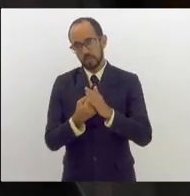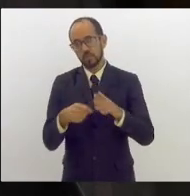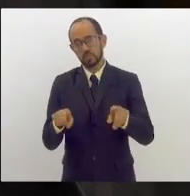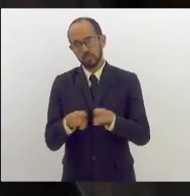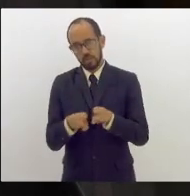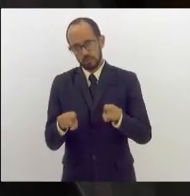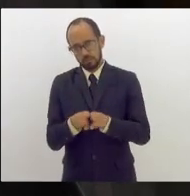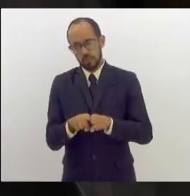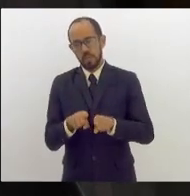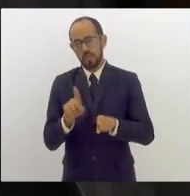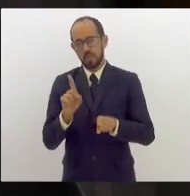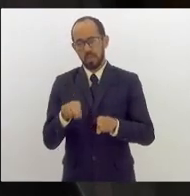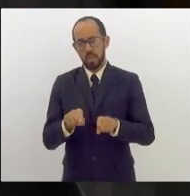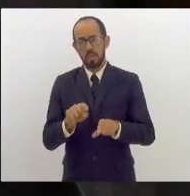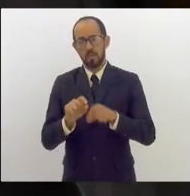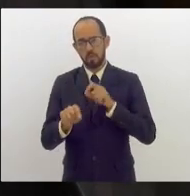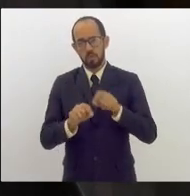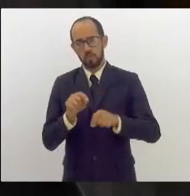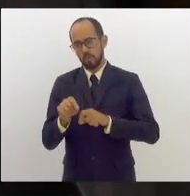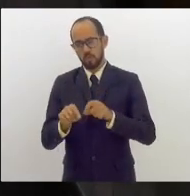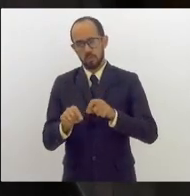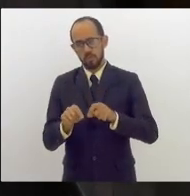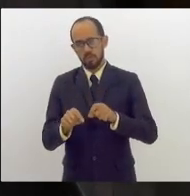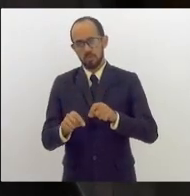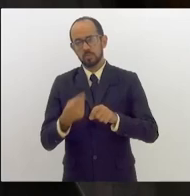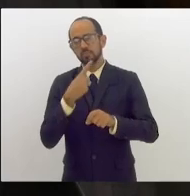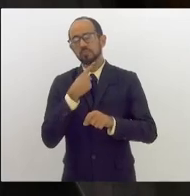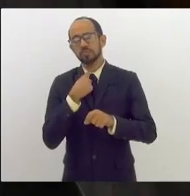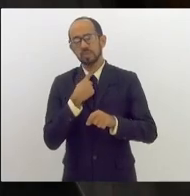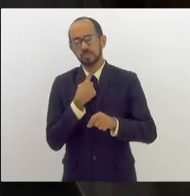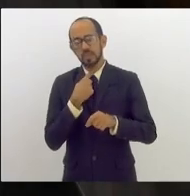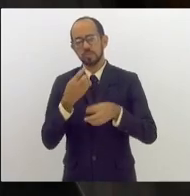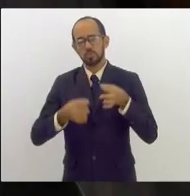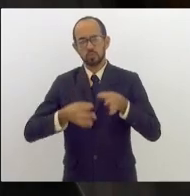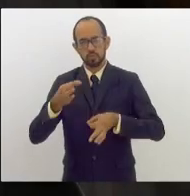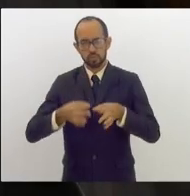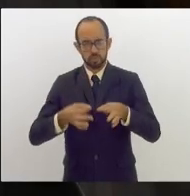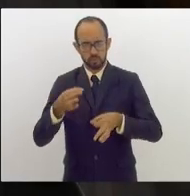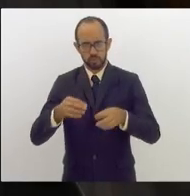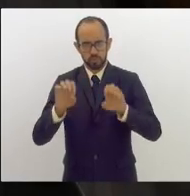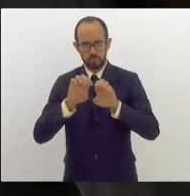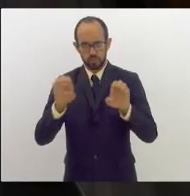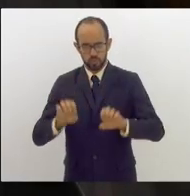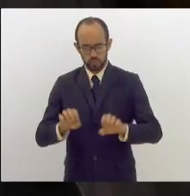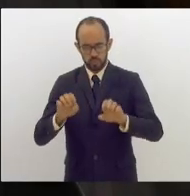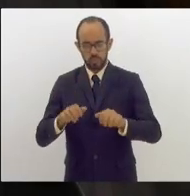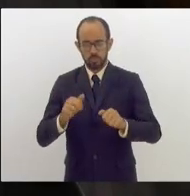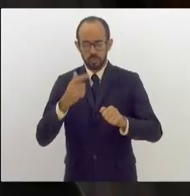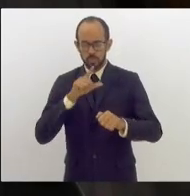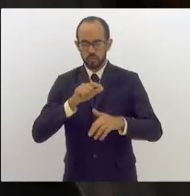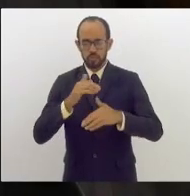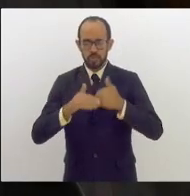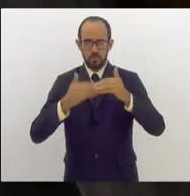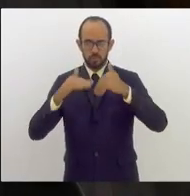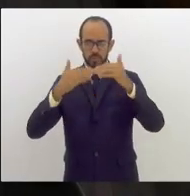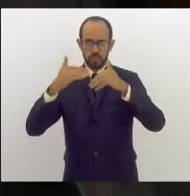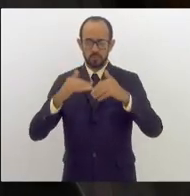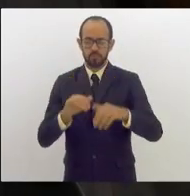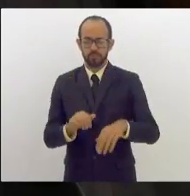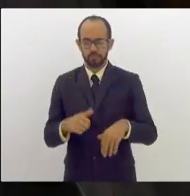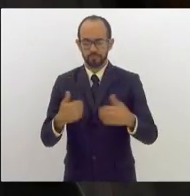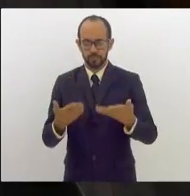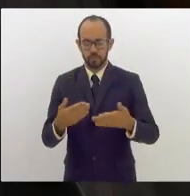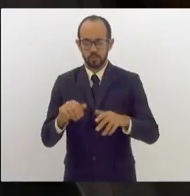seja um ensejo jurídico um alicerce necessário para que a gente possa avançar nessa pauta então tô fazendo